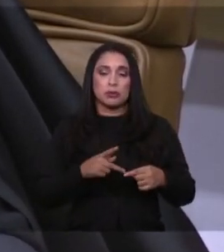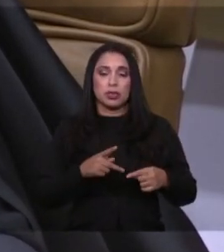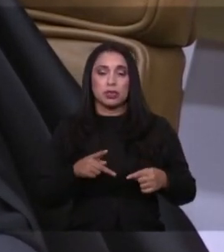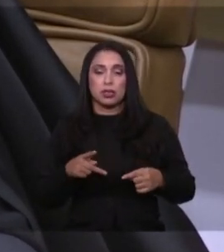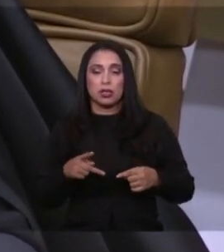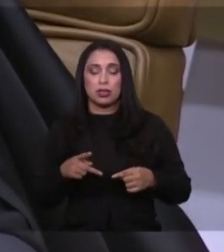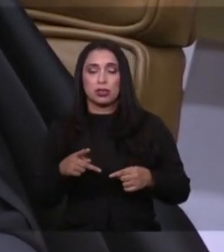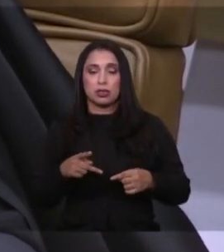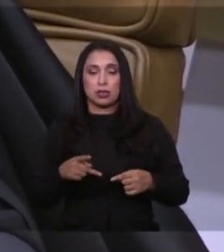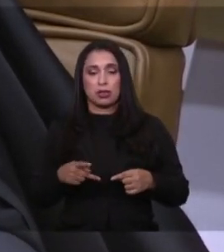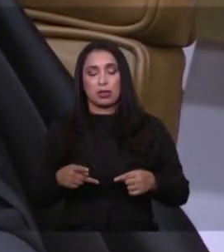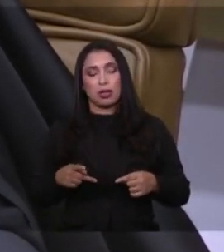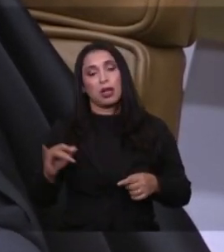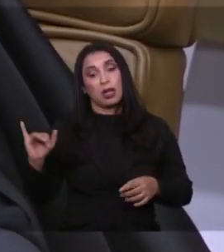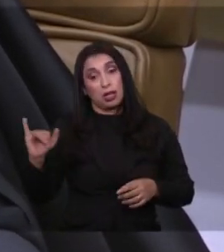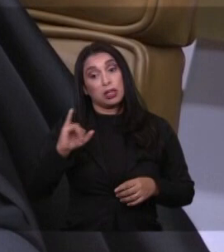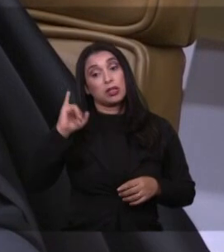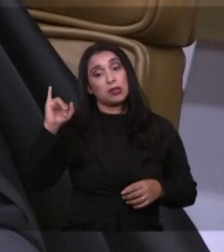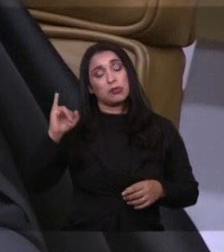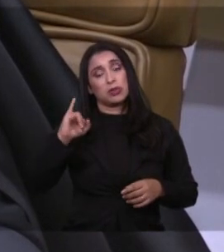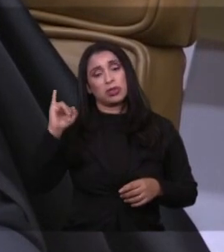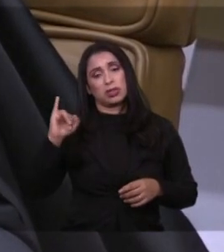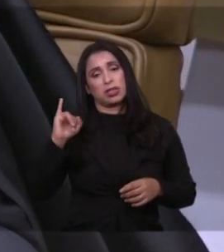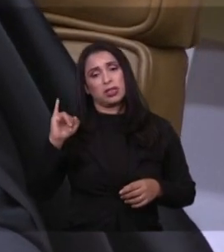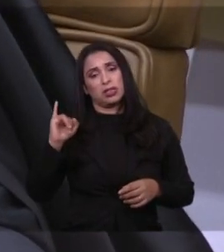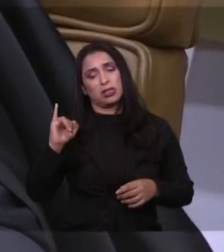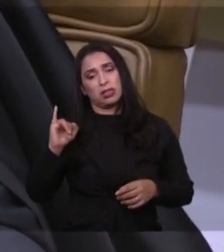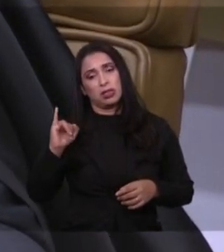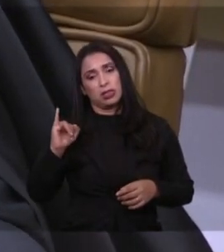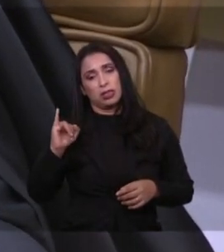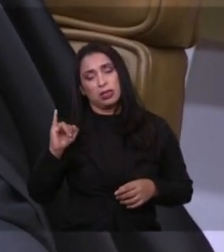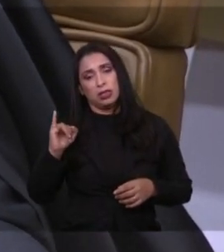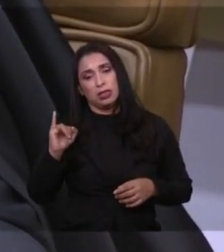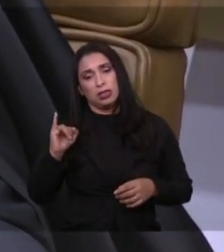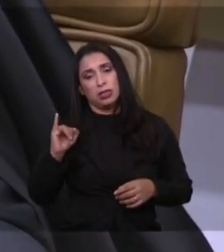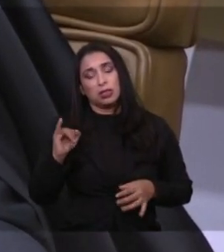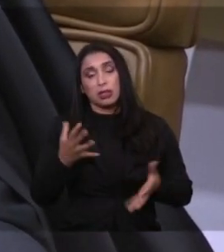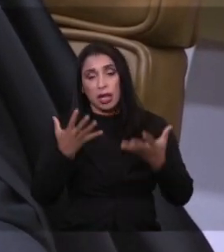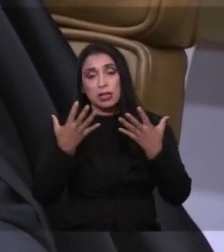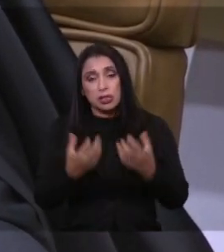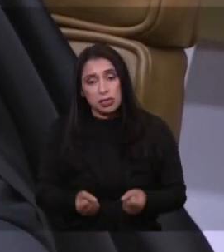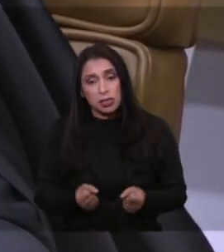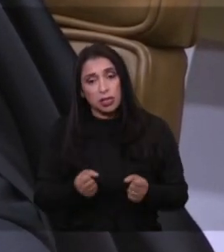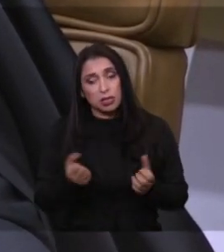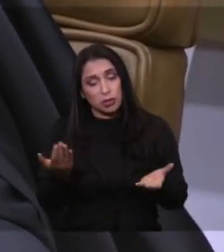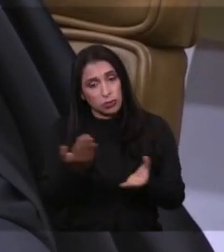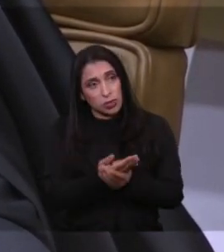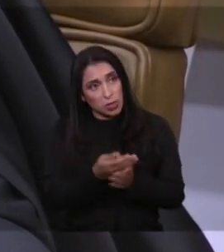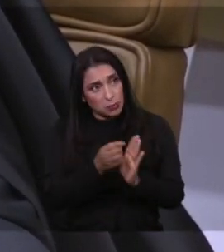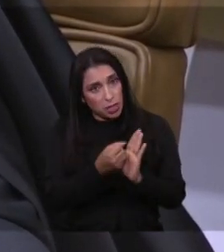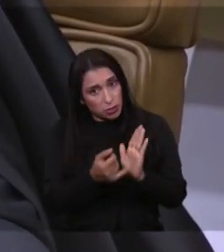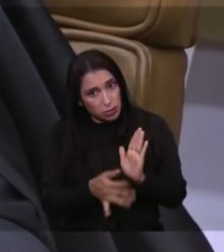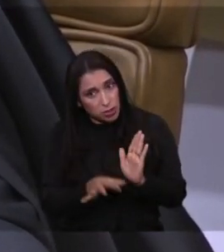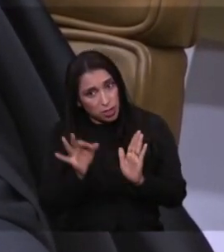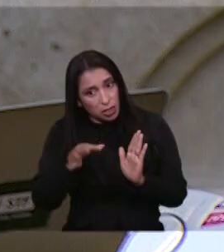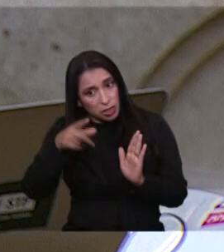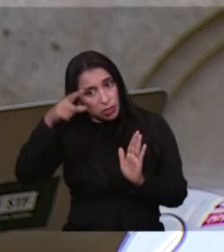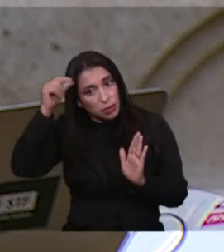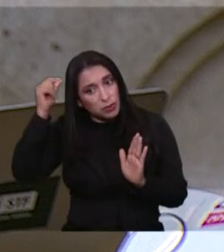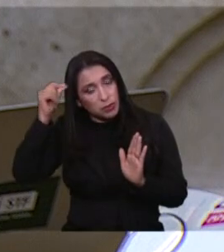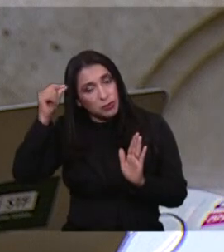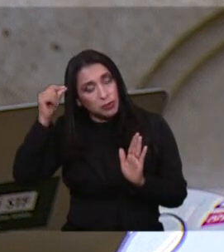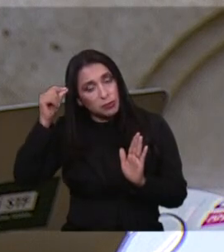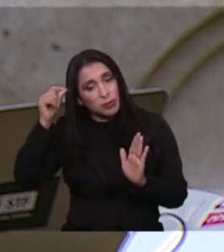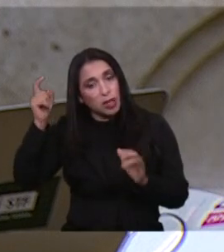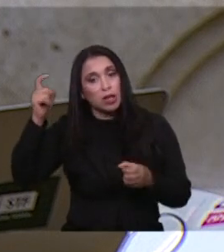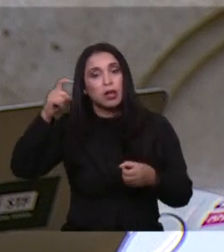que são sempre ricos e importantes, eu penso que Vossa Excelência, por exemplo, acolhe os embargos. Eu acolheria para